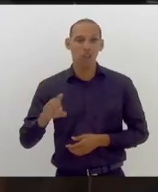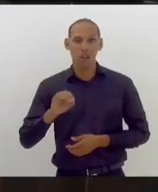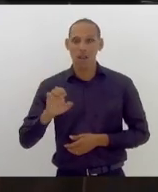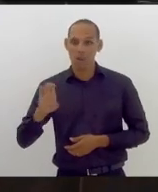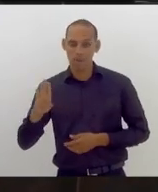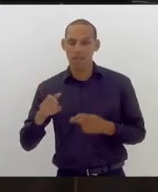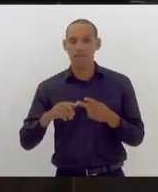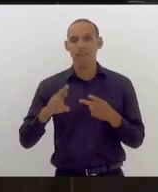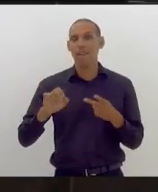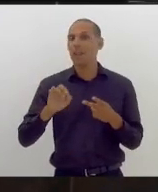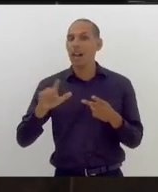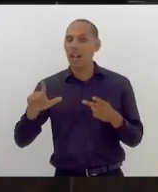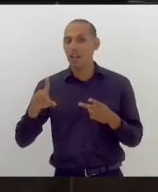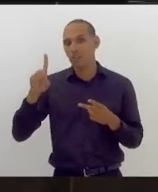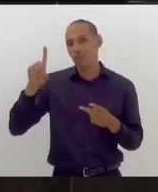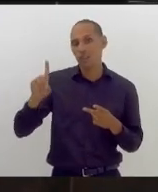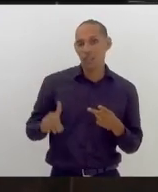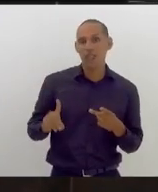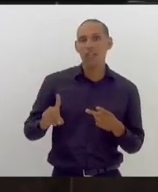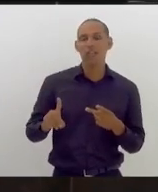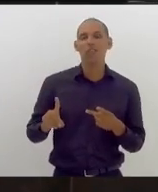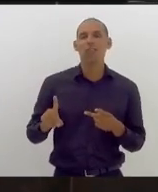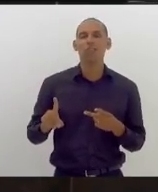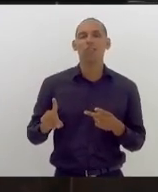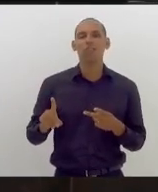Rafael, diretor do Hospital Geral do Colubandê,